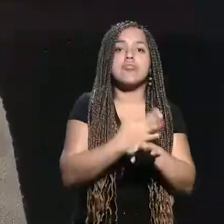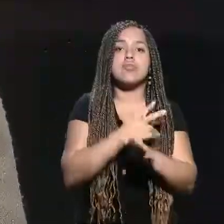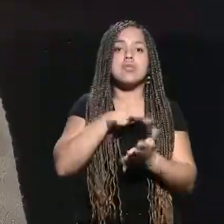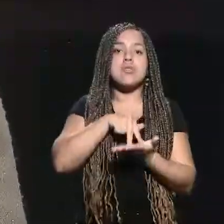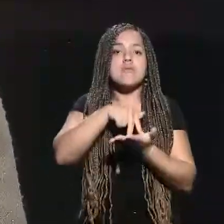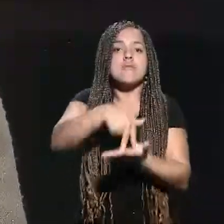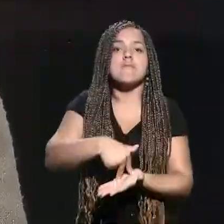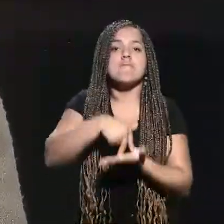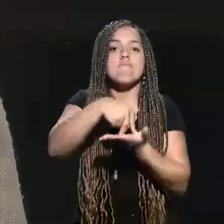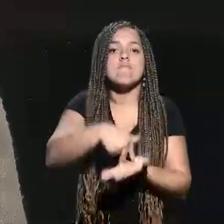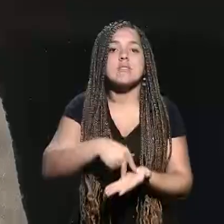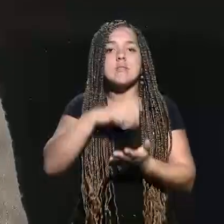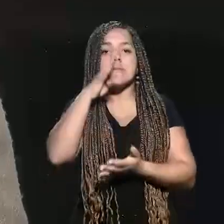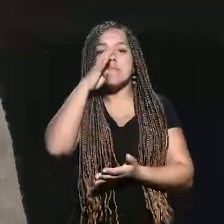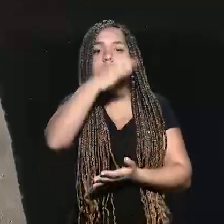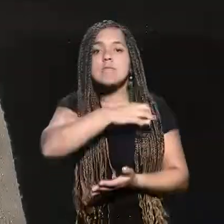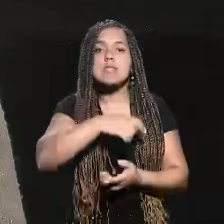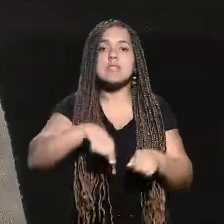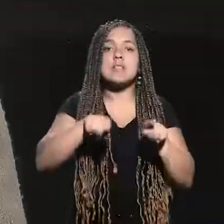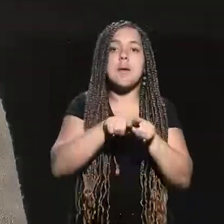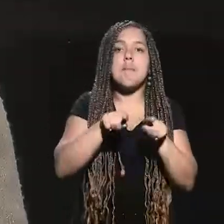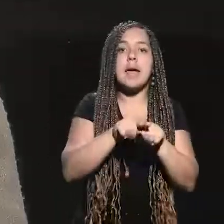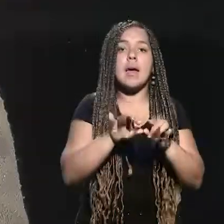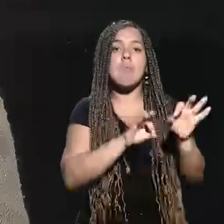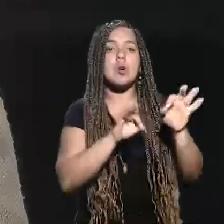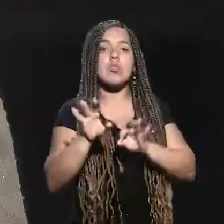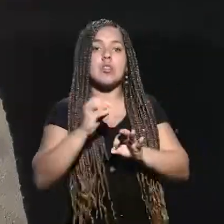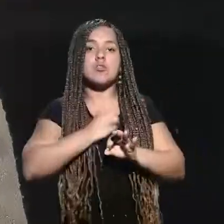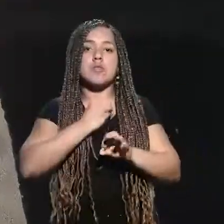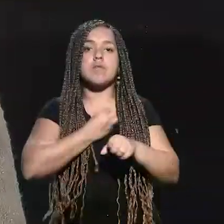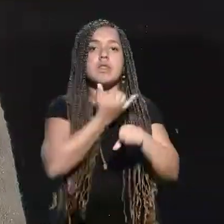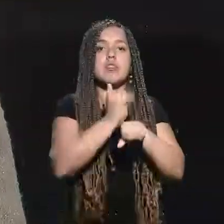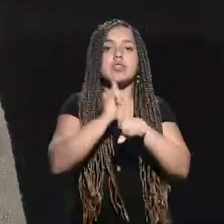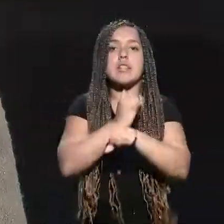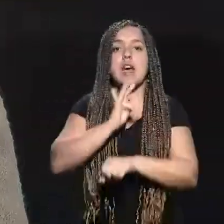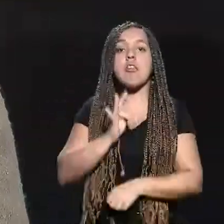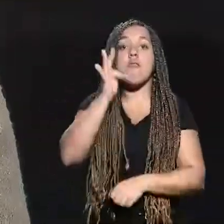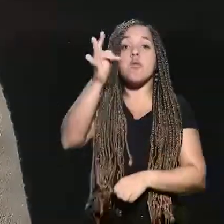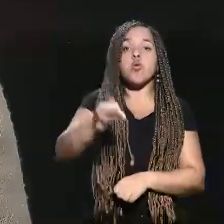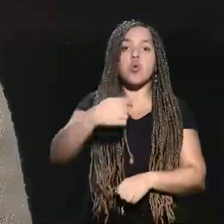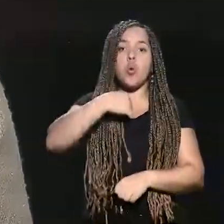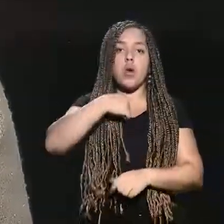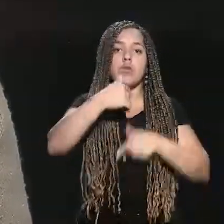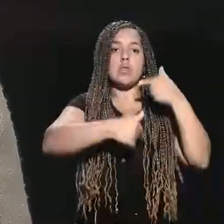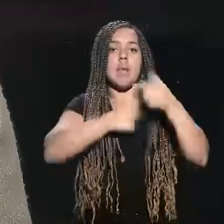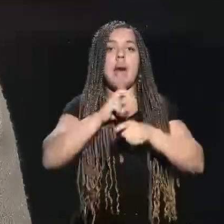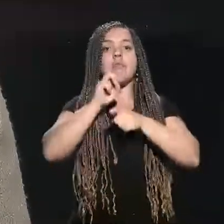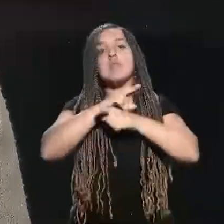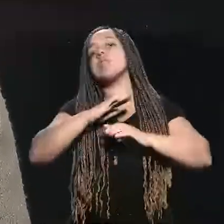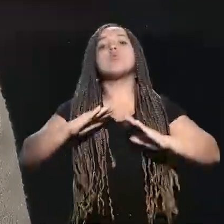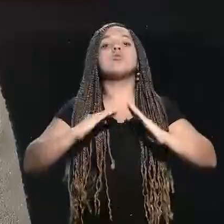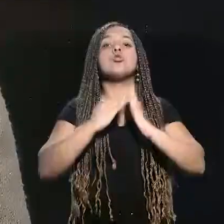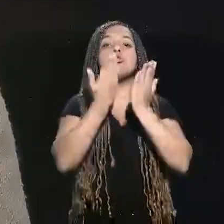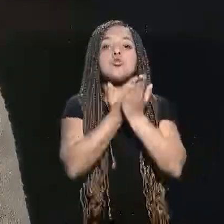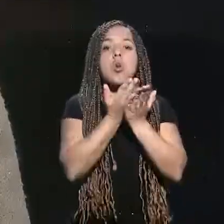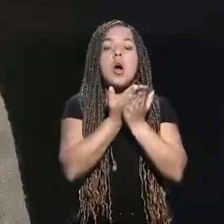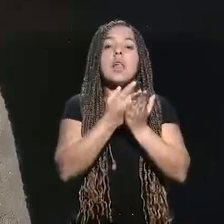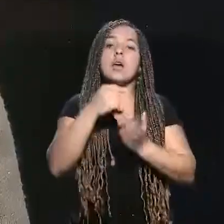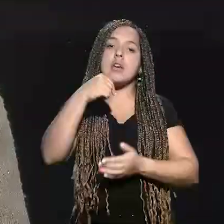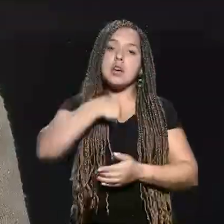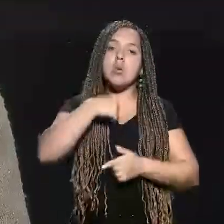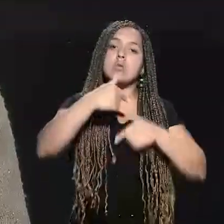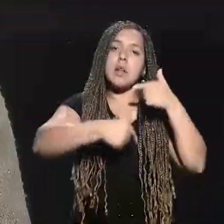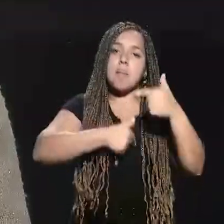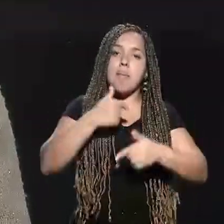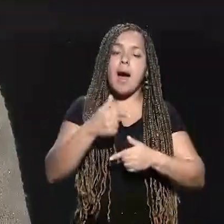trabalhar resistência, trabalhar projeto de vida, estratégia, futuro. Né? Eu trabalho em escola, eu trabalho nesse